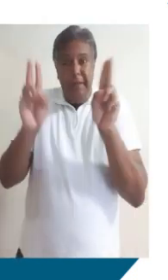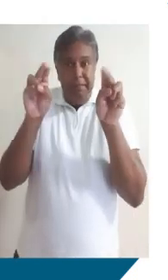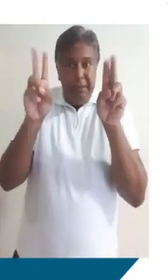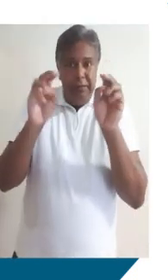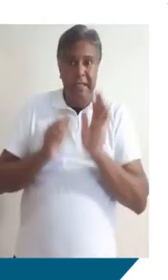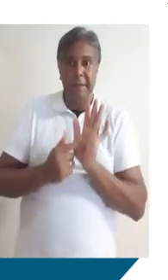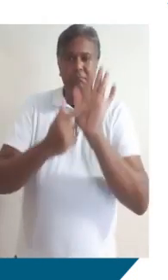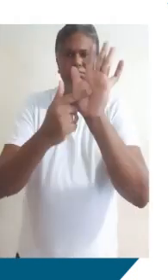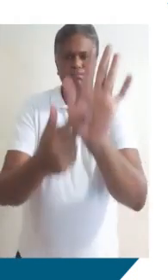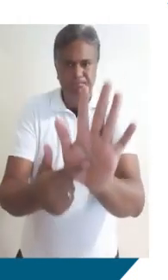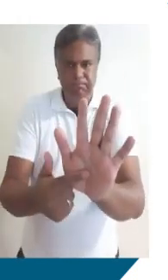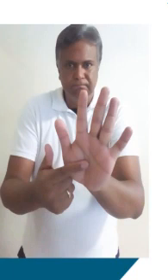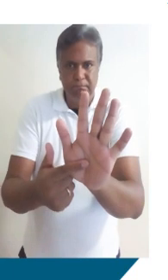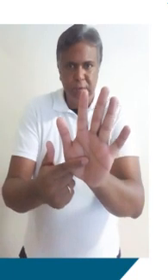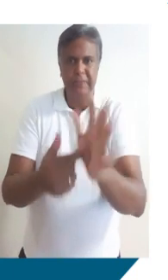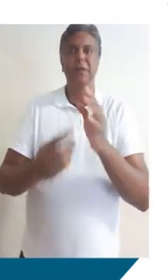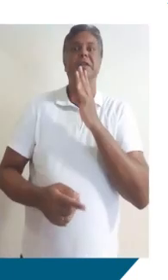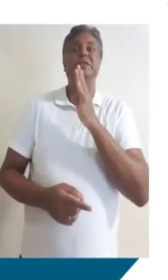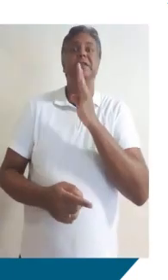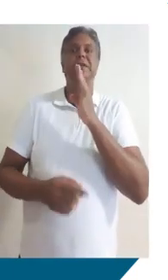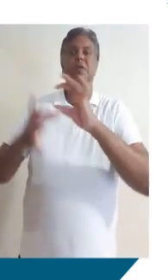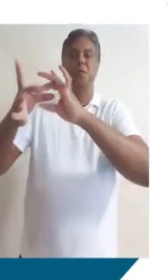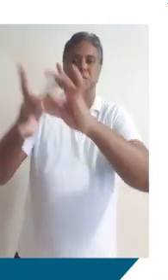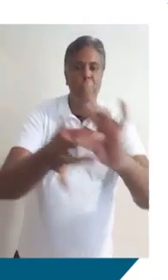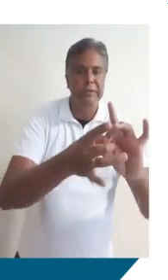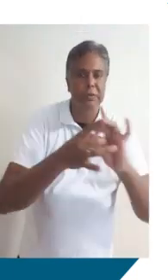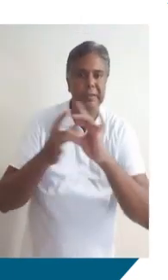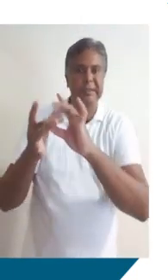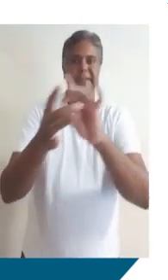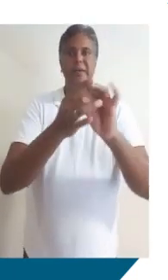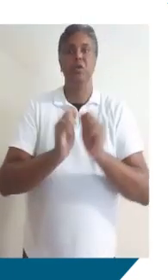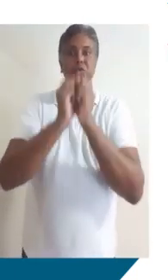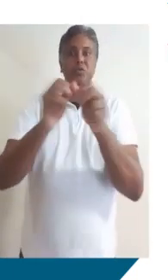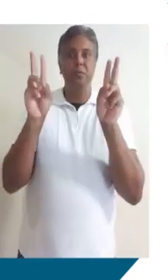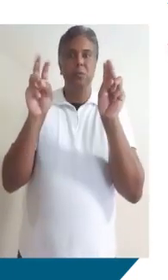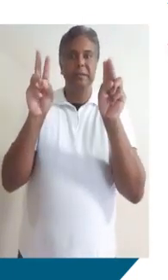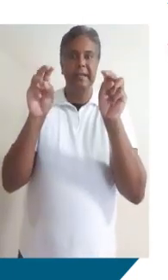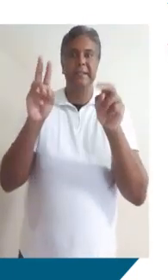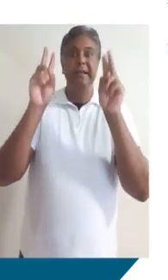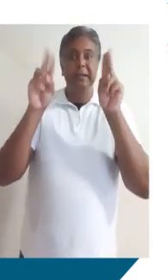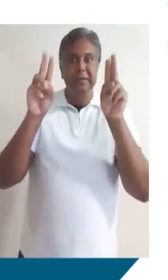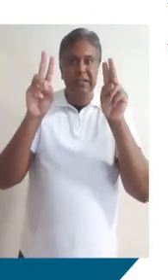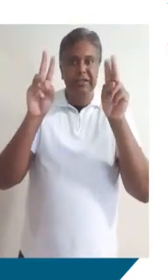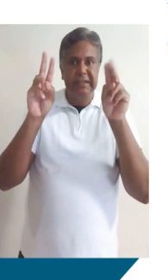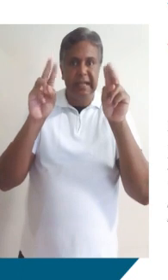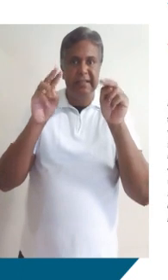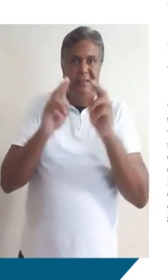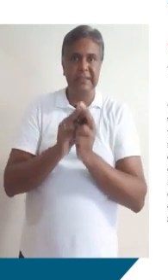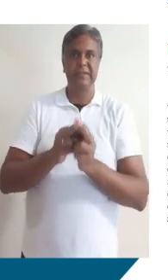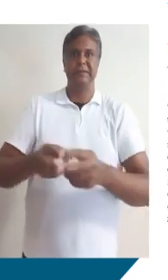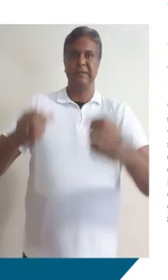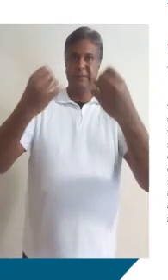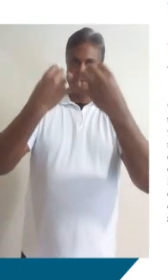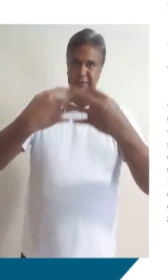do texto, que a gente conhece como contextualização, mais tese. E a gente tem as teses explícitas, as teses implícitas,